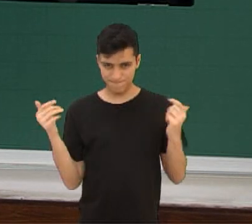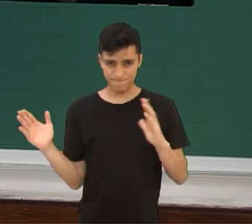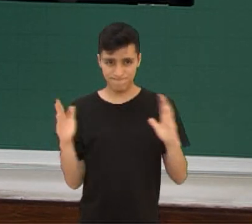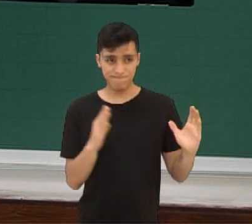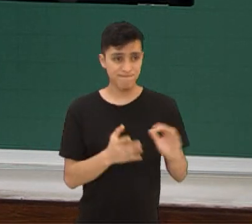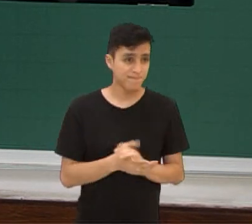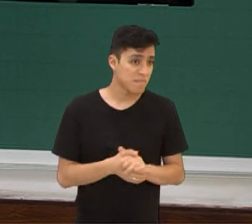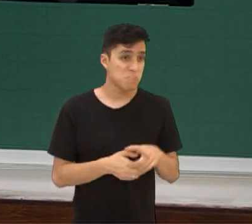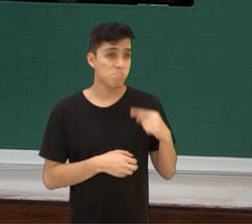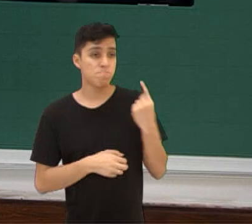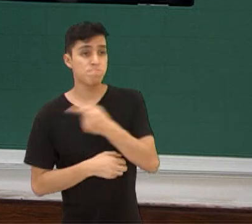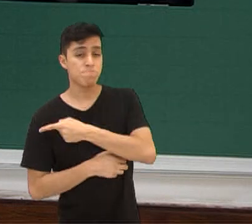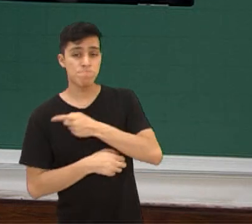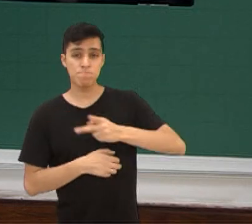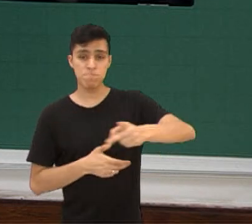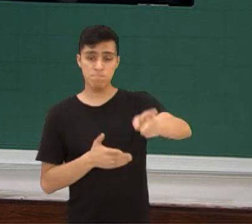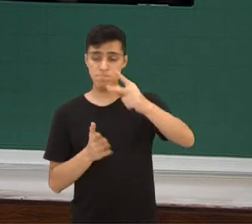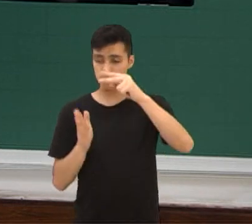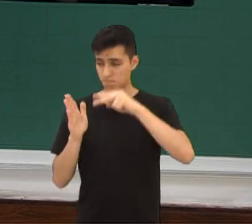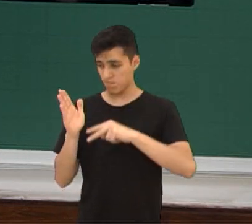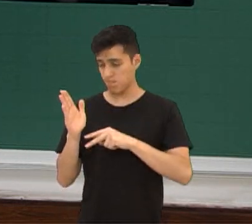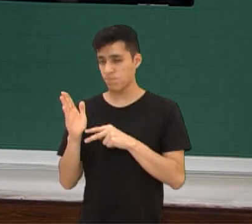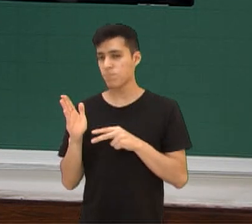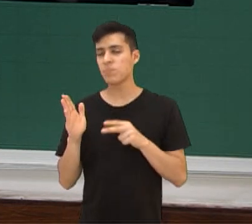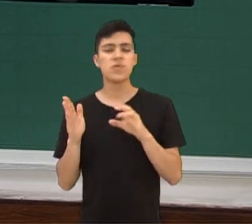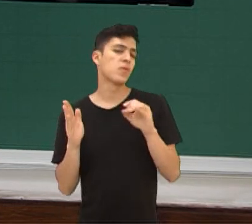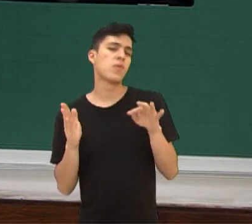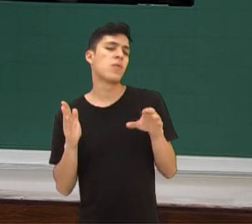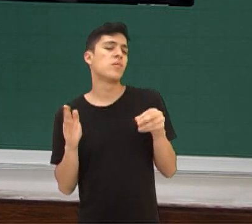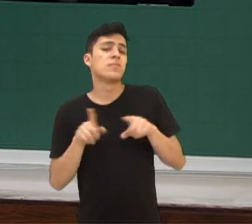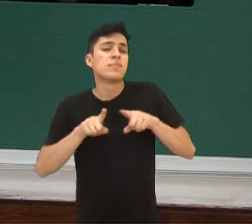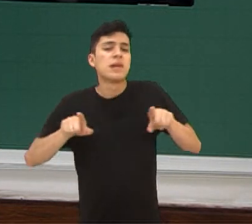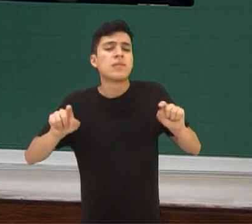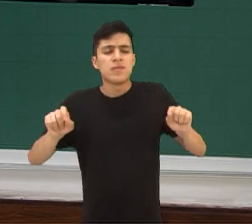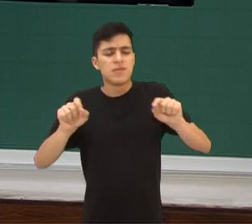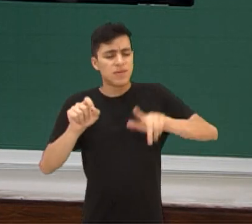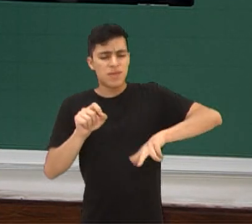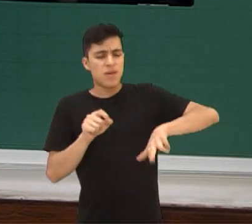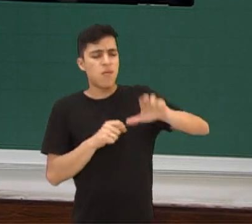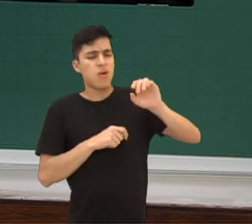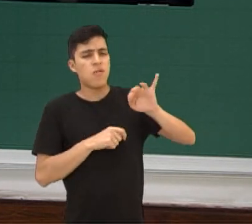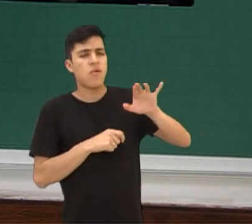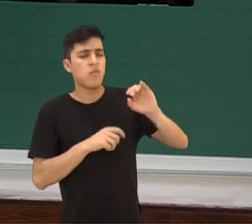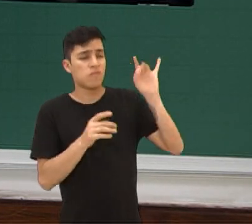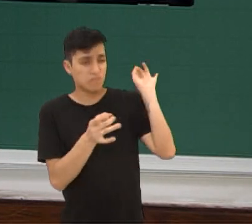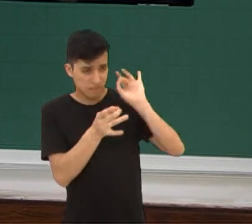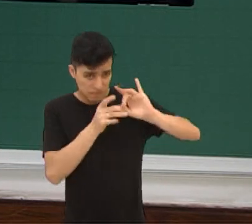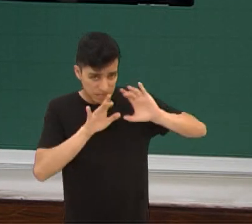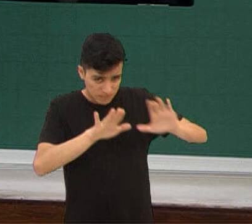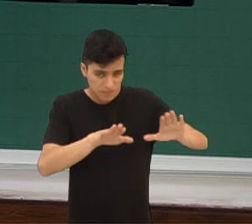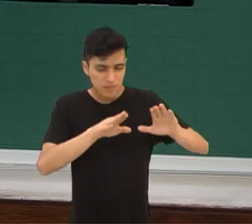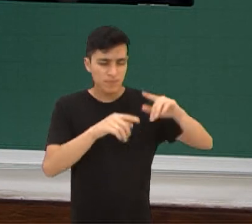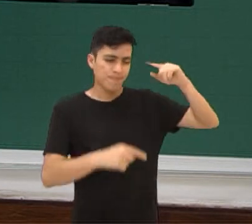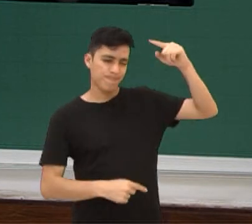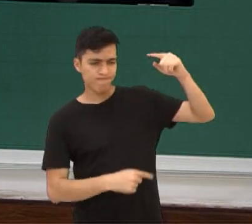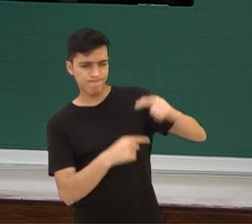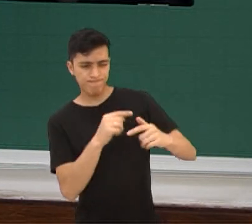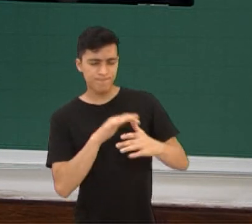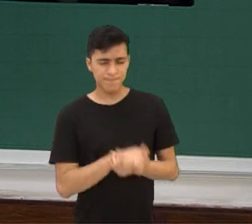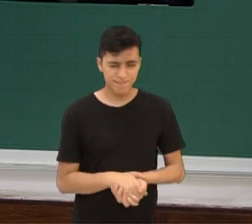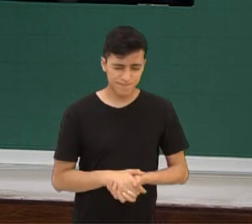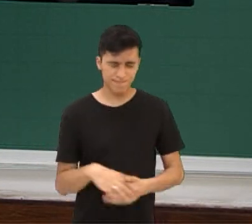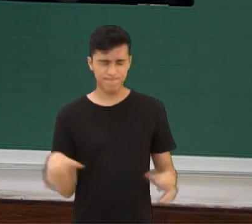a gente já vai começar com a leitura de um conto que, na verdade, não é um conto especificamente, mas sim um mini conto. Qual